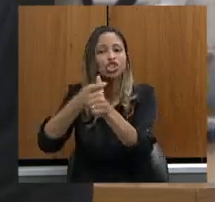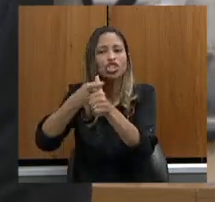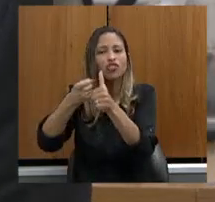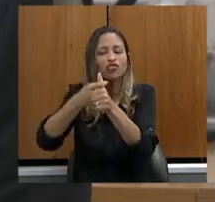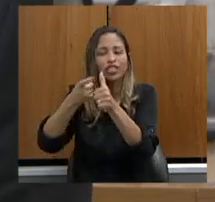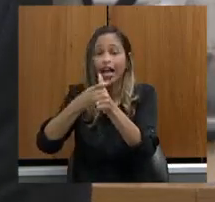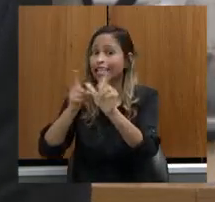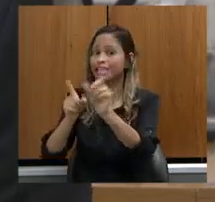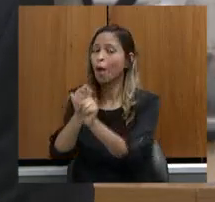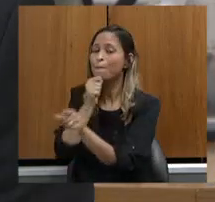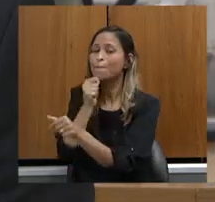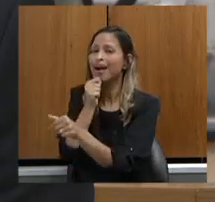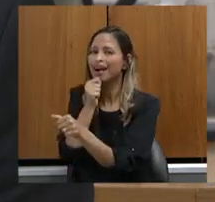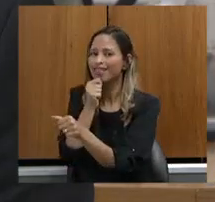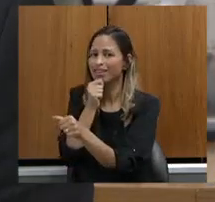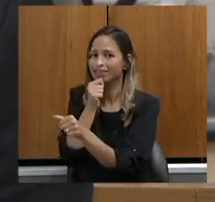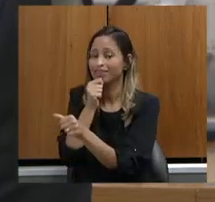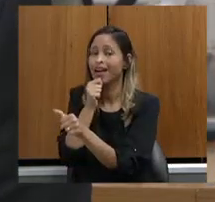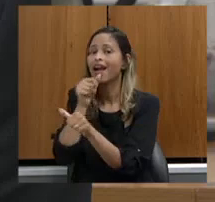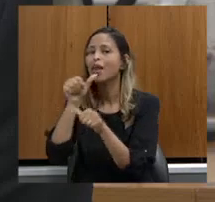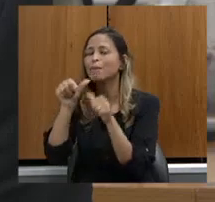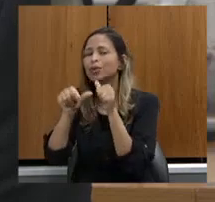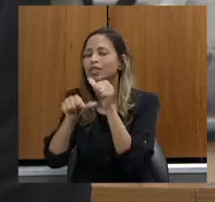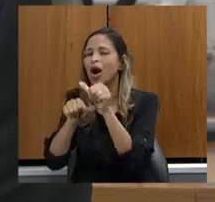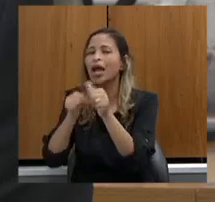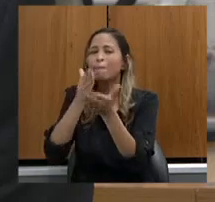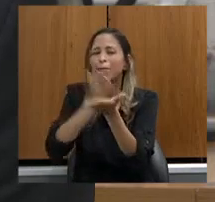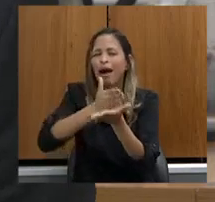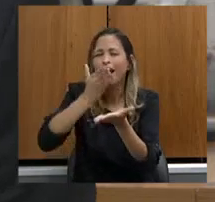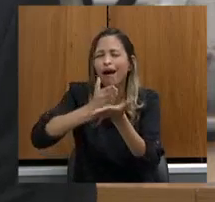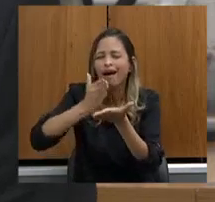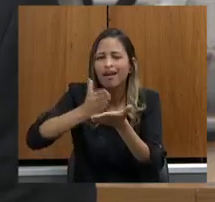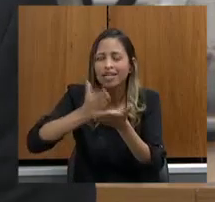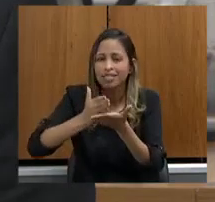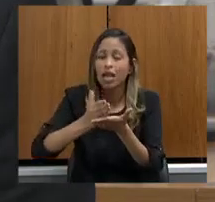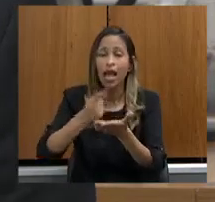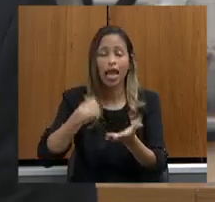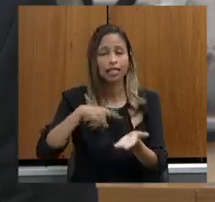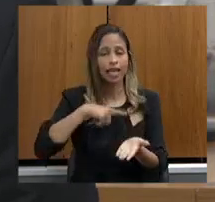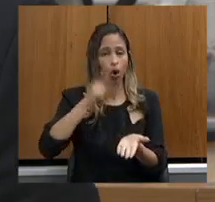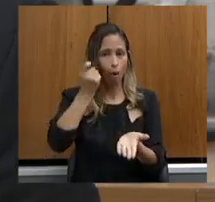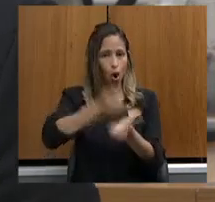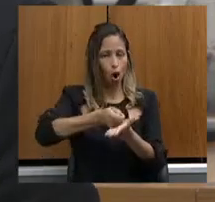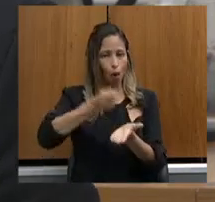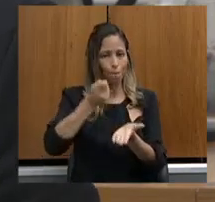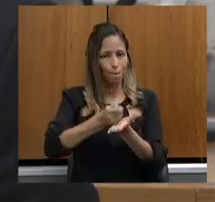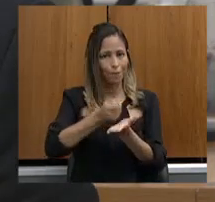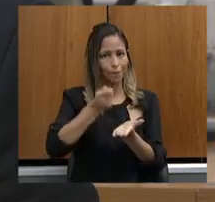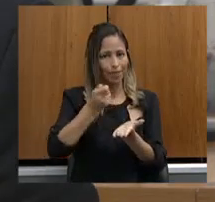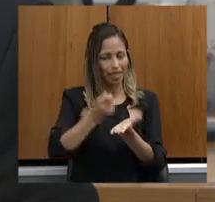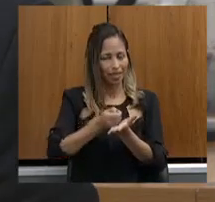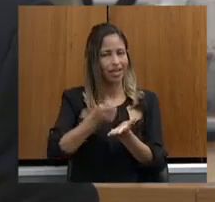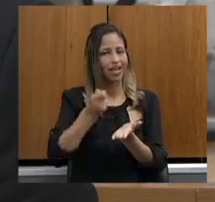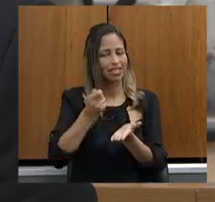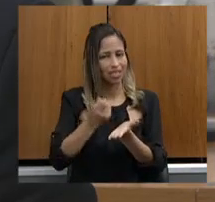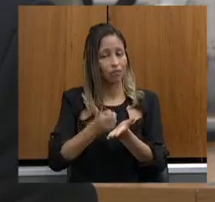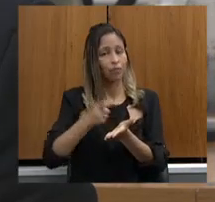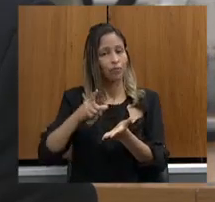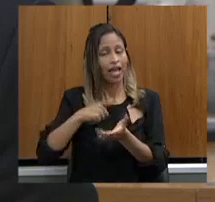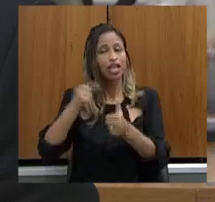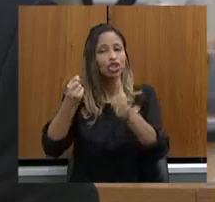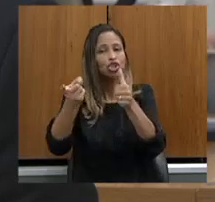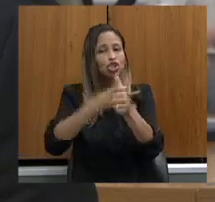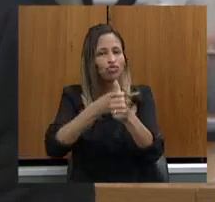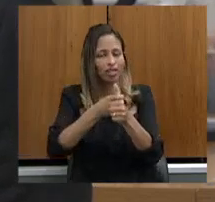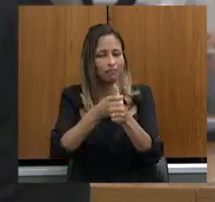dívidas não pagas sobre liminares ele tem como obrigação de abdicar das ações que ele tem com relação